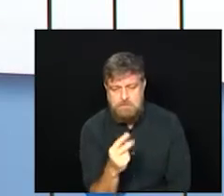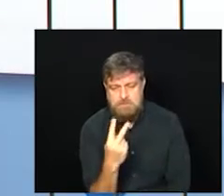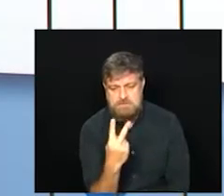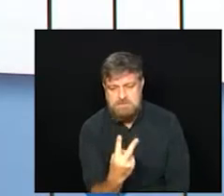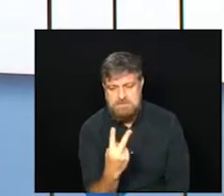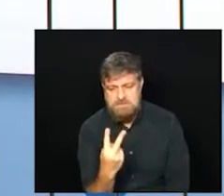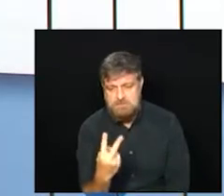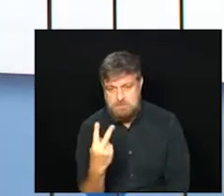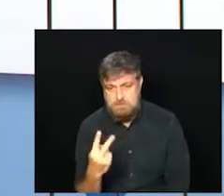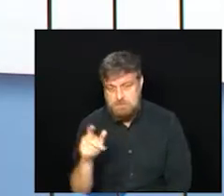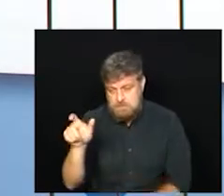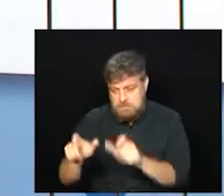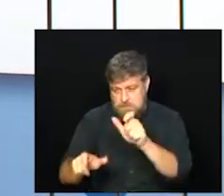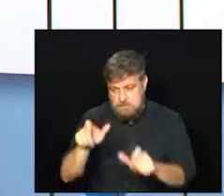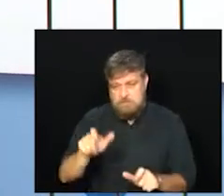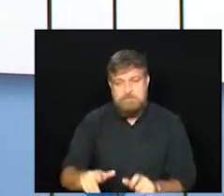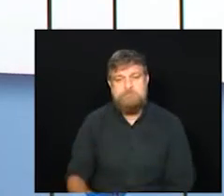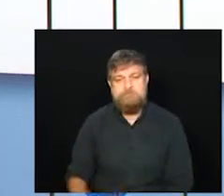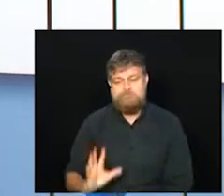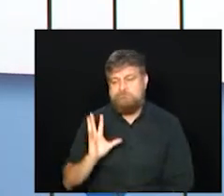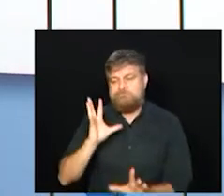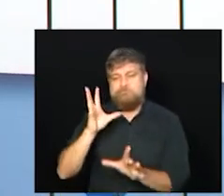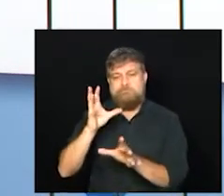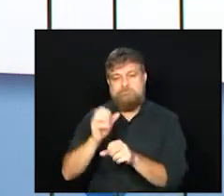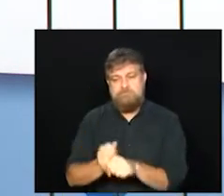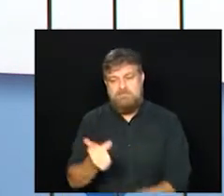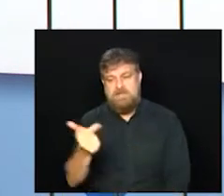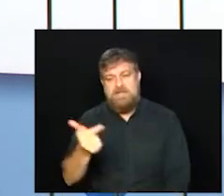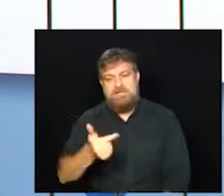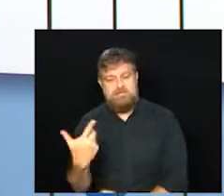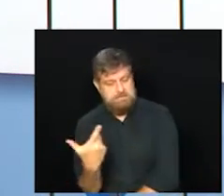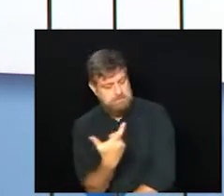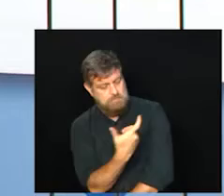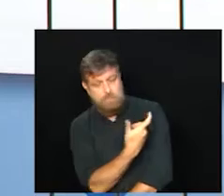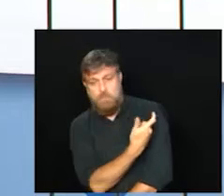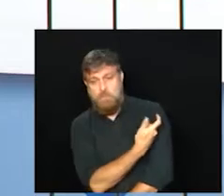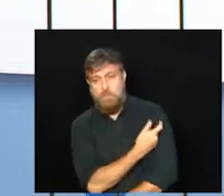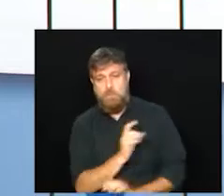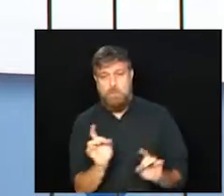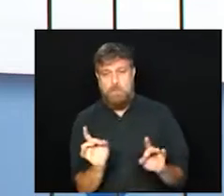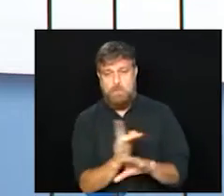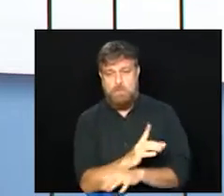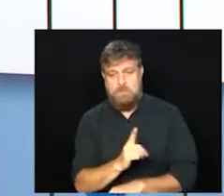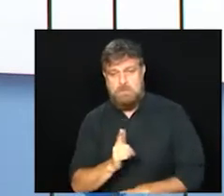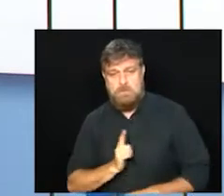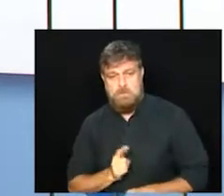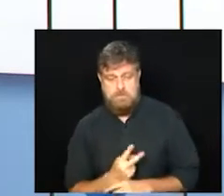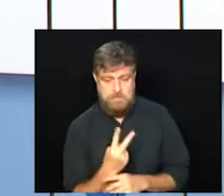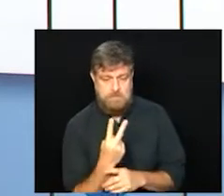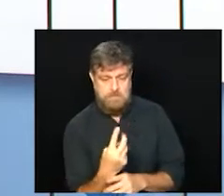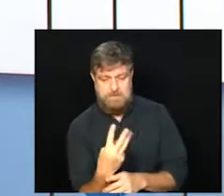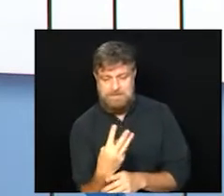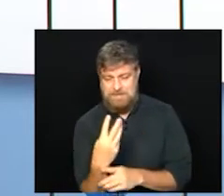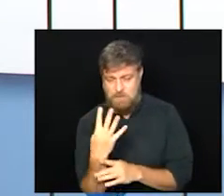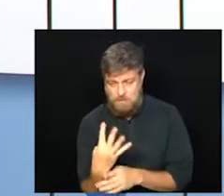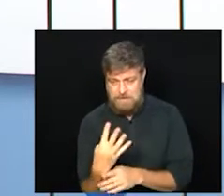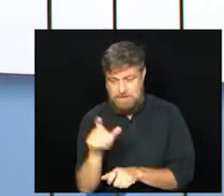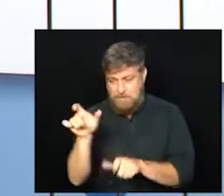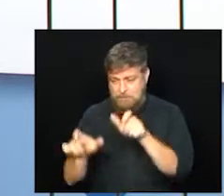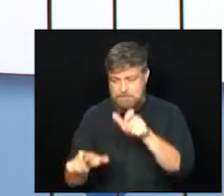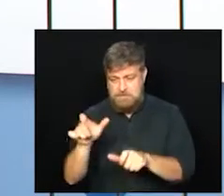21.222 pessoas que completaram a imunização, além de 234 pessoas que